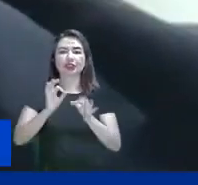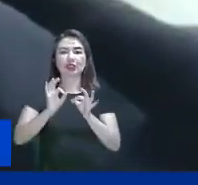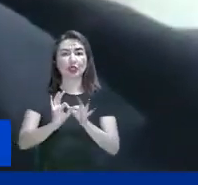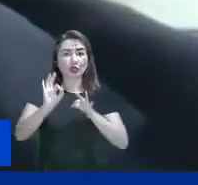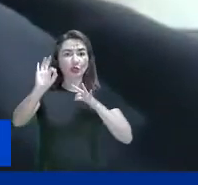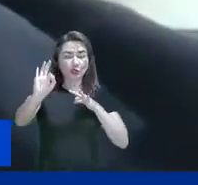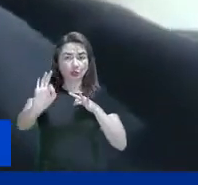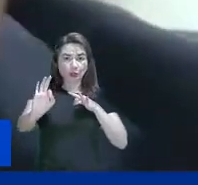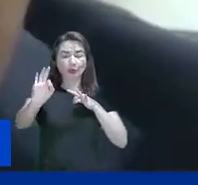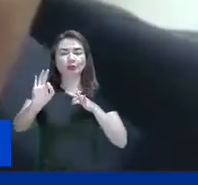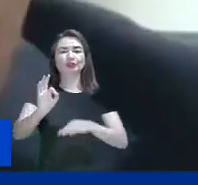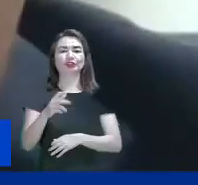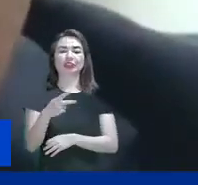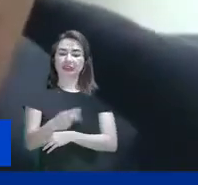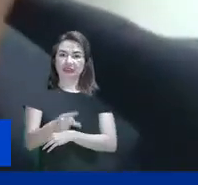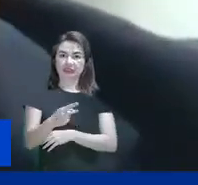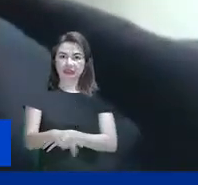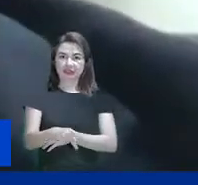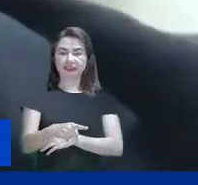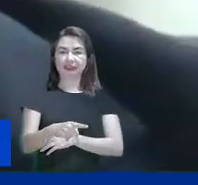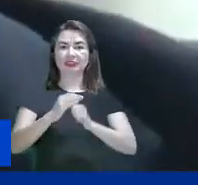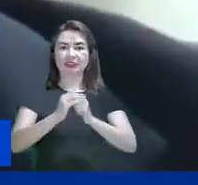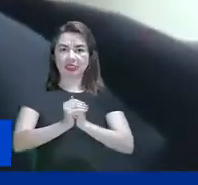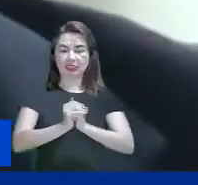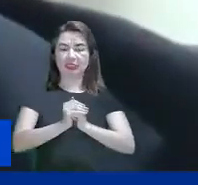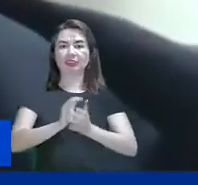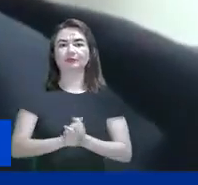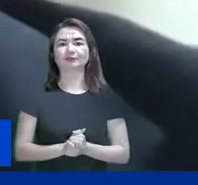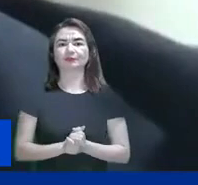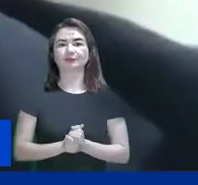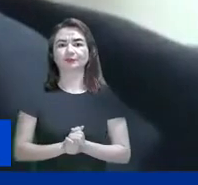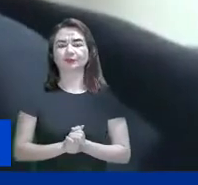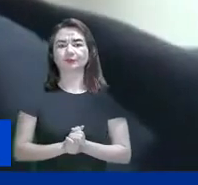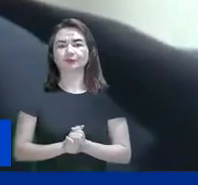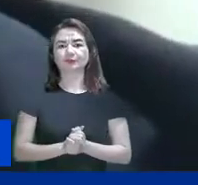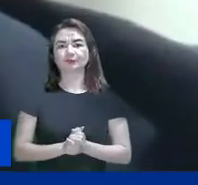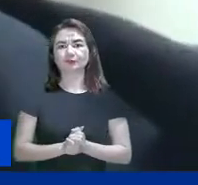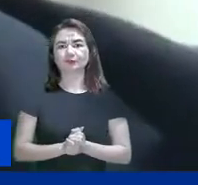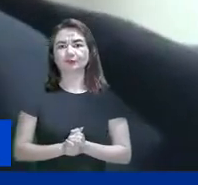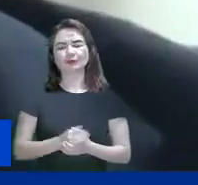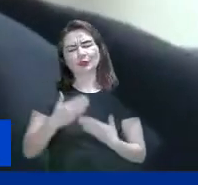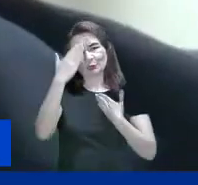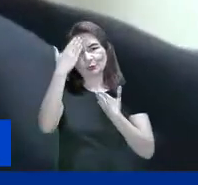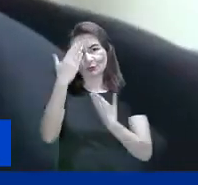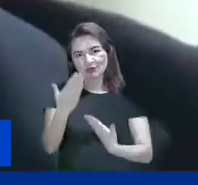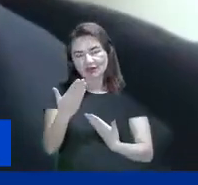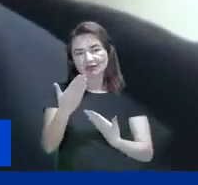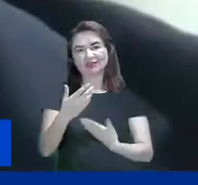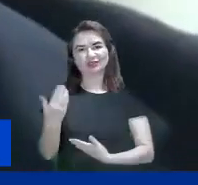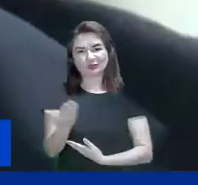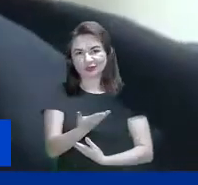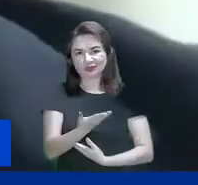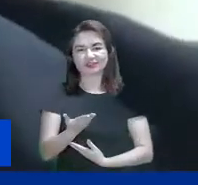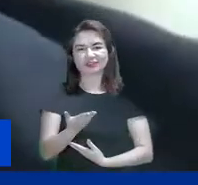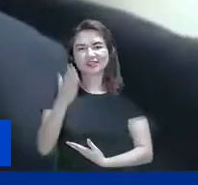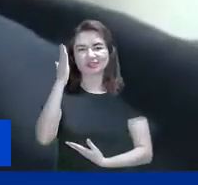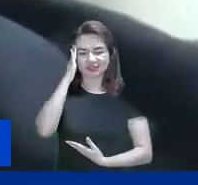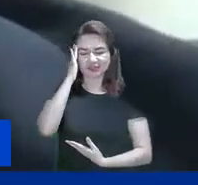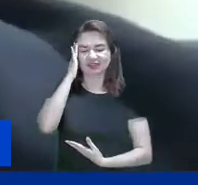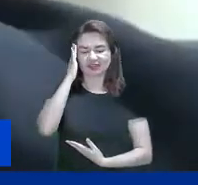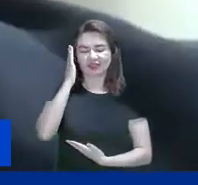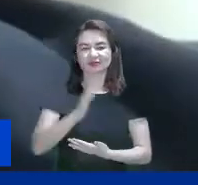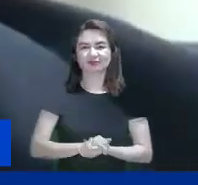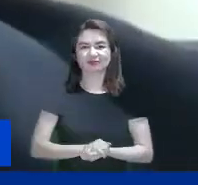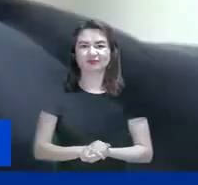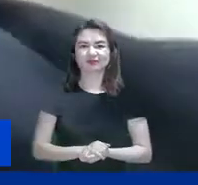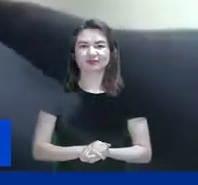da sede neste momento, mas o ato será realizado e eu agradeço a compreensão de todos.